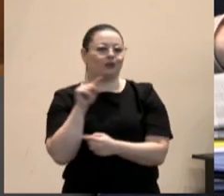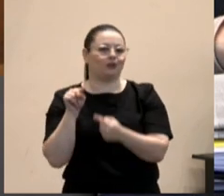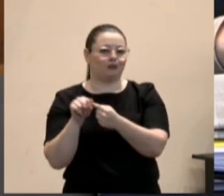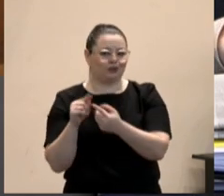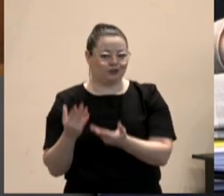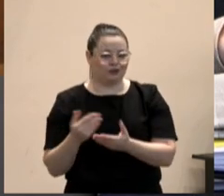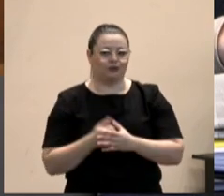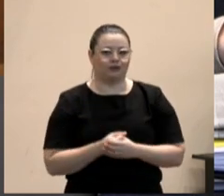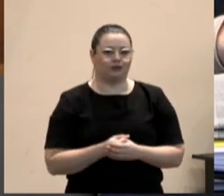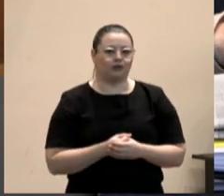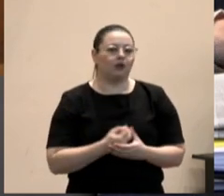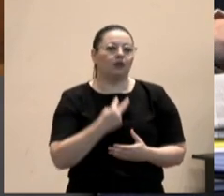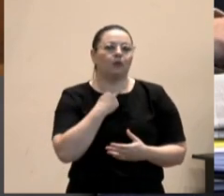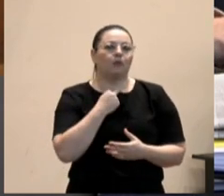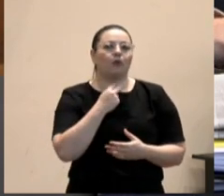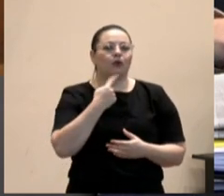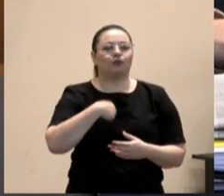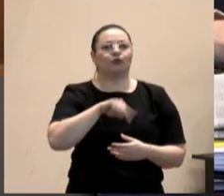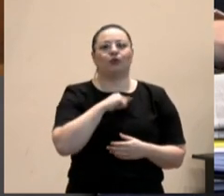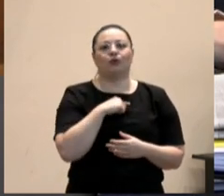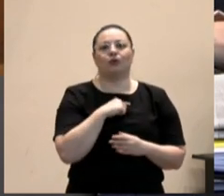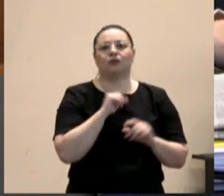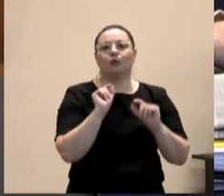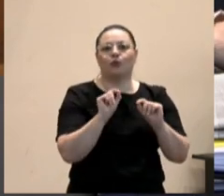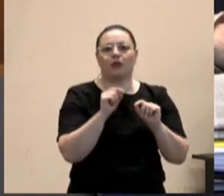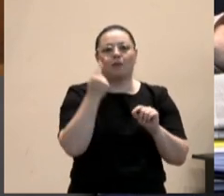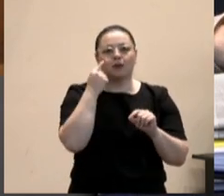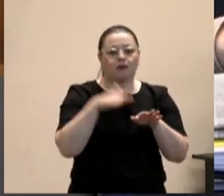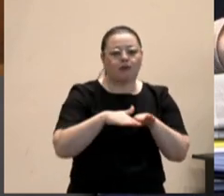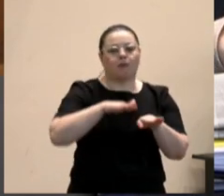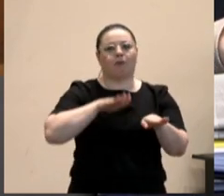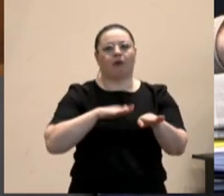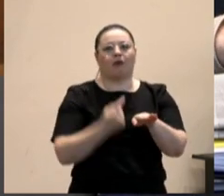Não podemos celebrar o retrocesso, né?